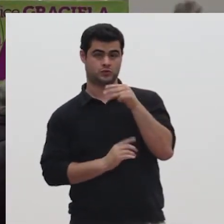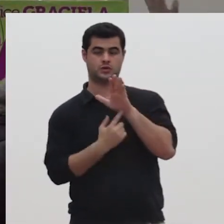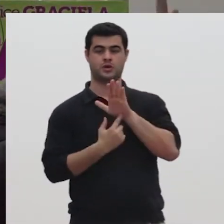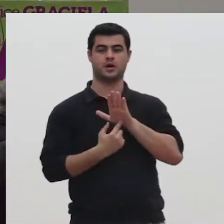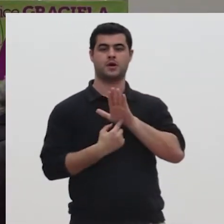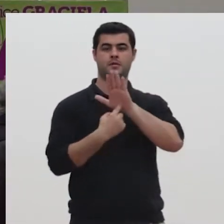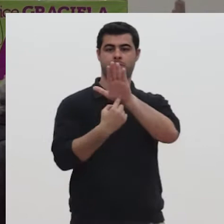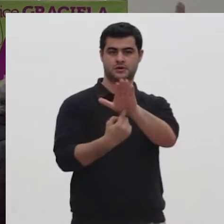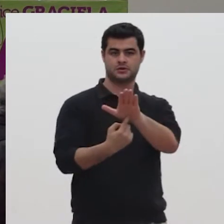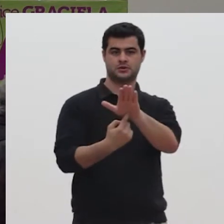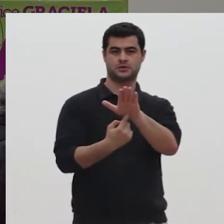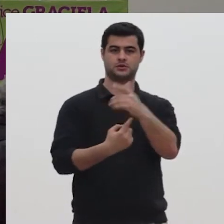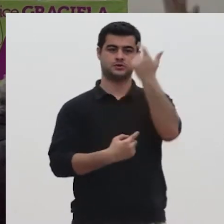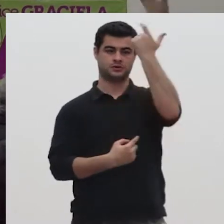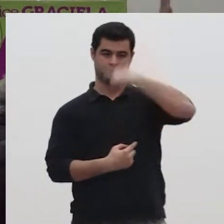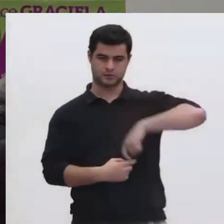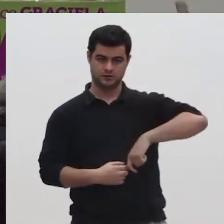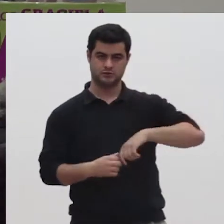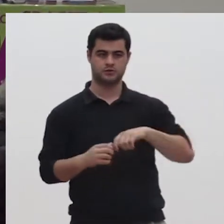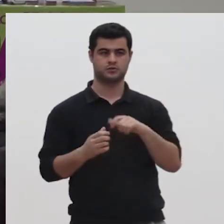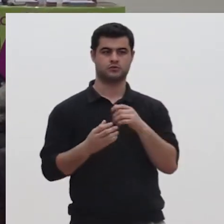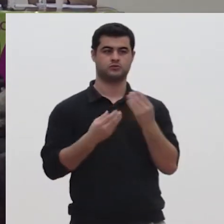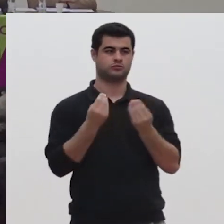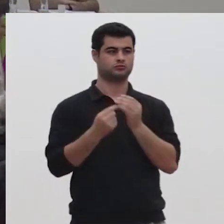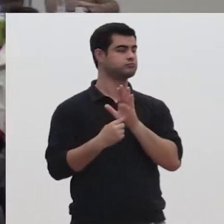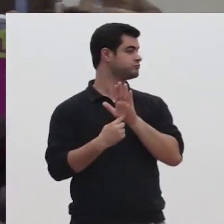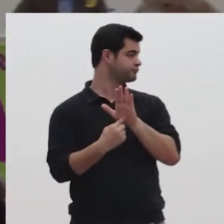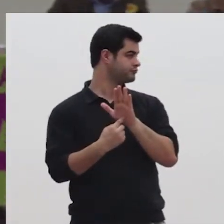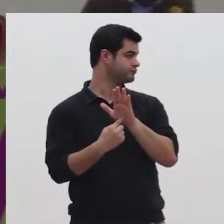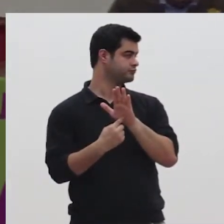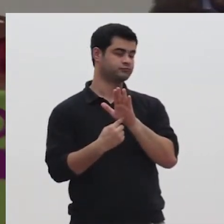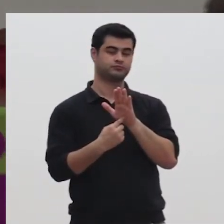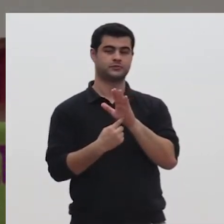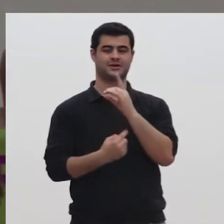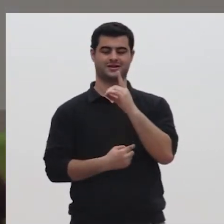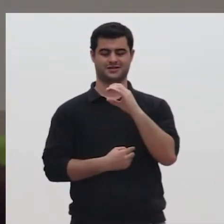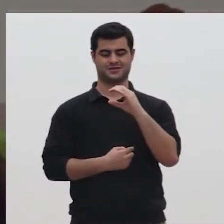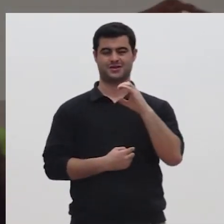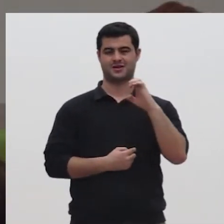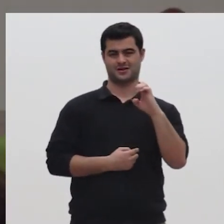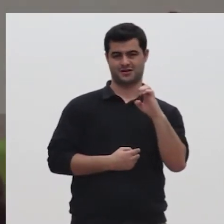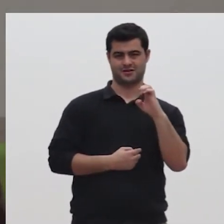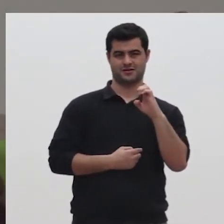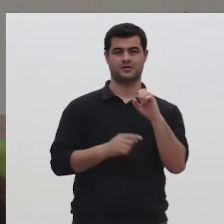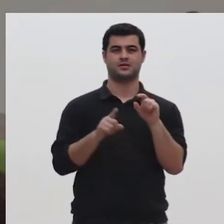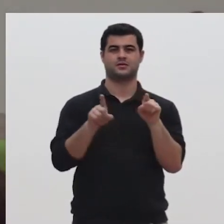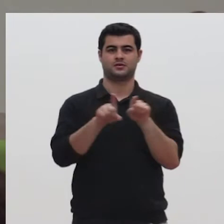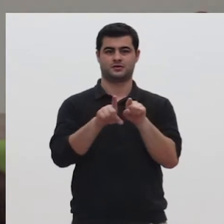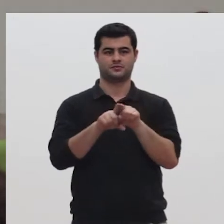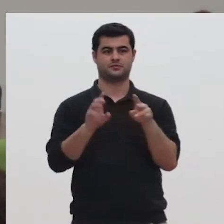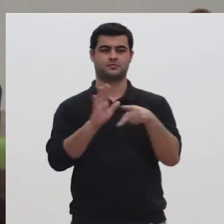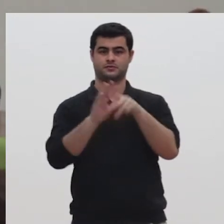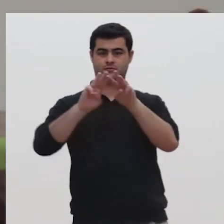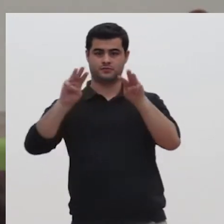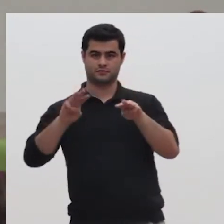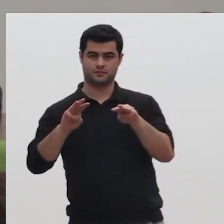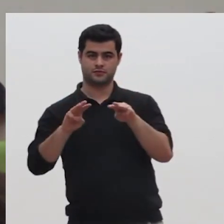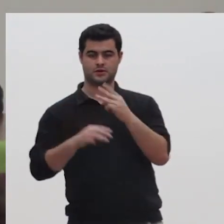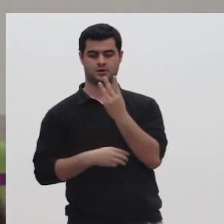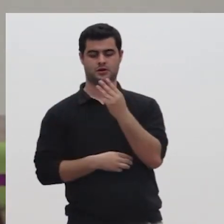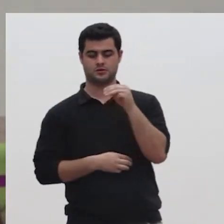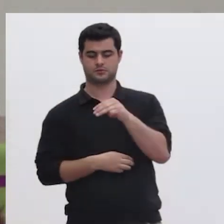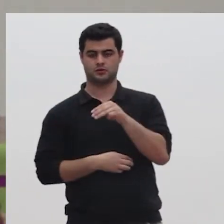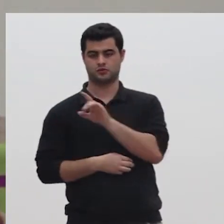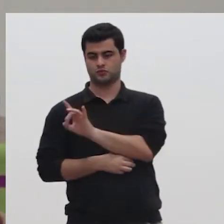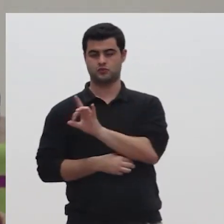apresentação das entidades que compõem a organização da consulta, DCE, Sindteste e a PUF-PR, 3 minutos